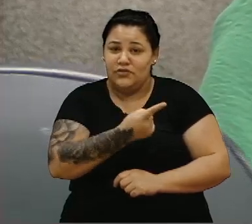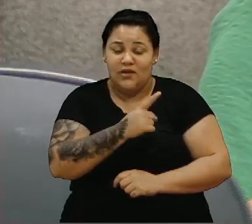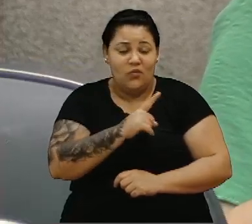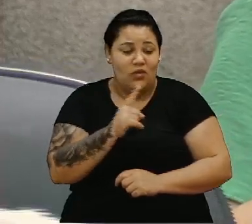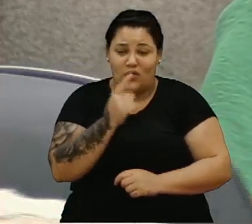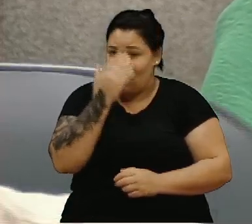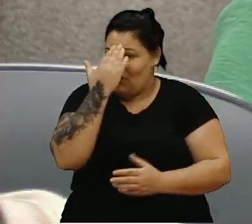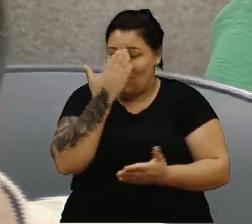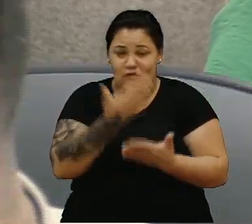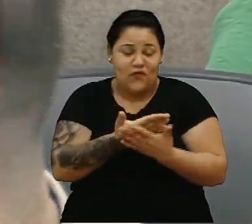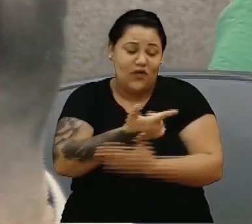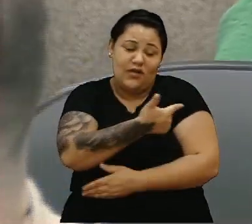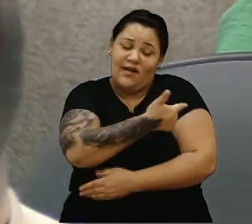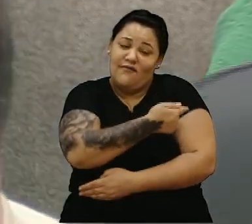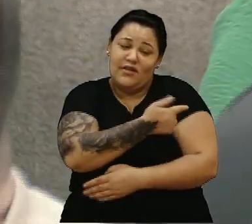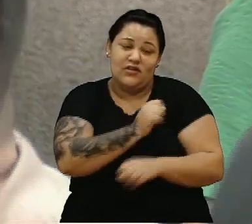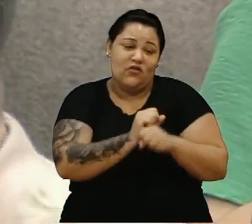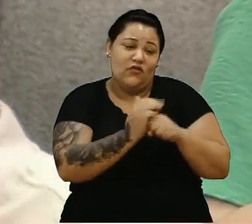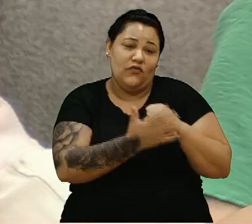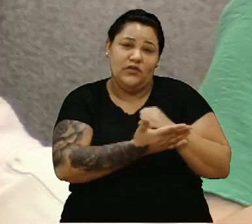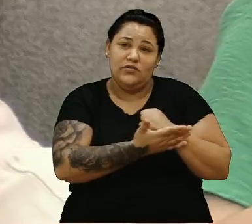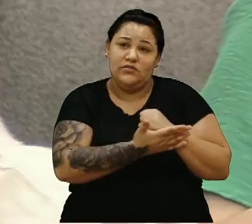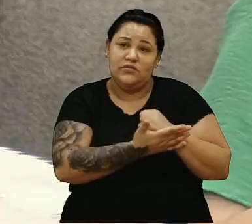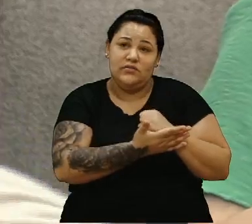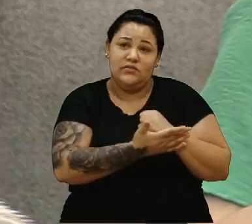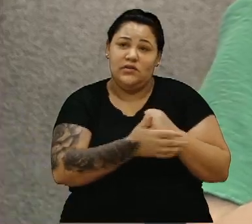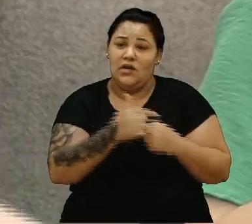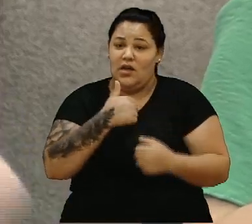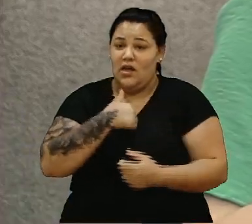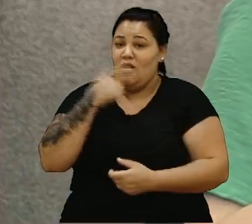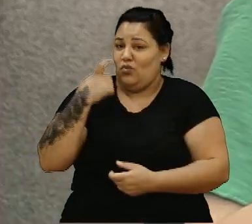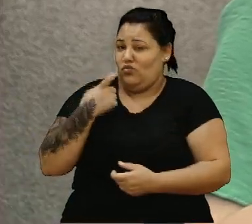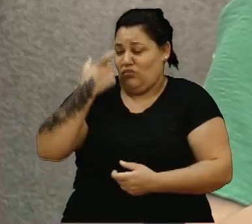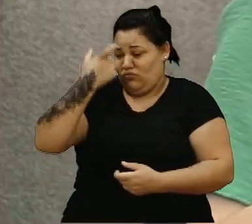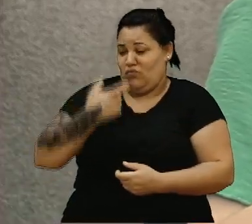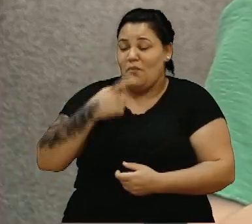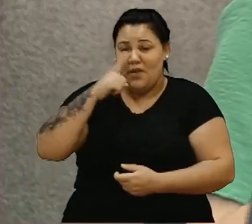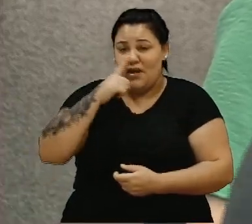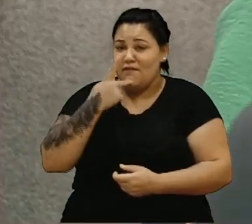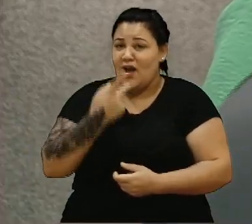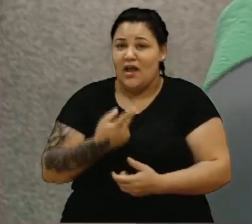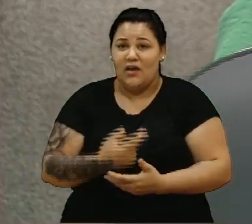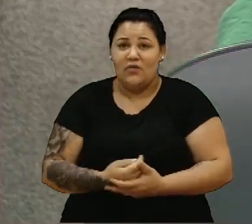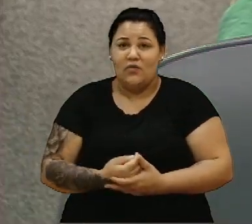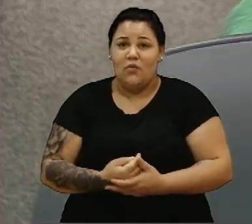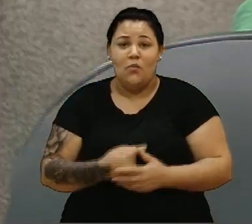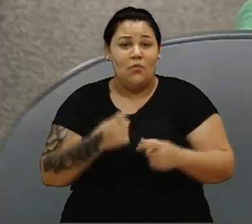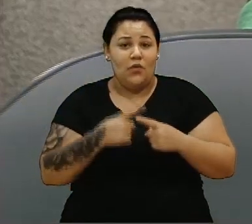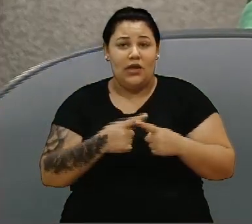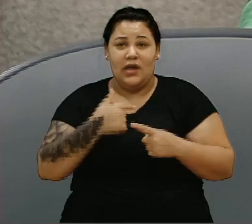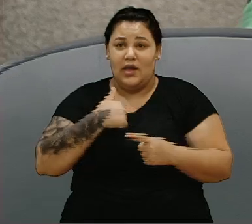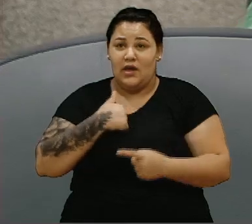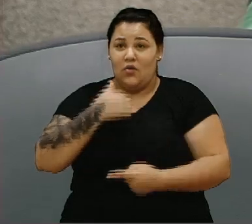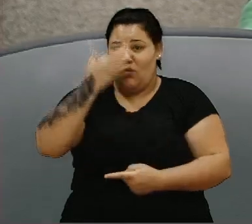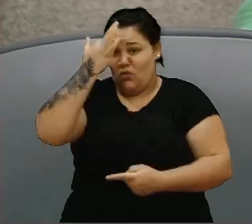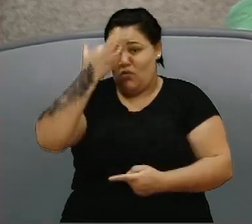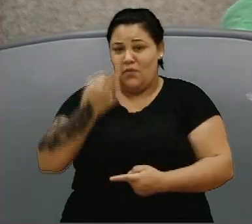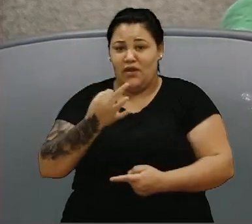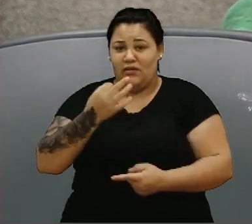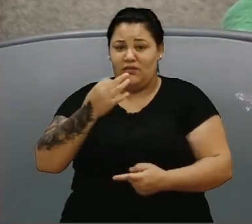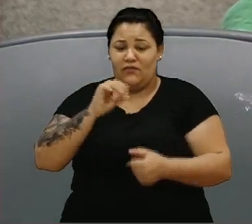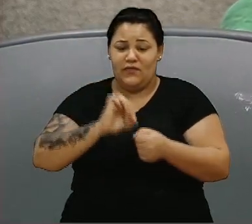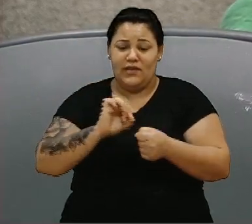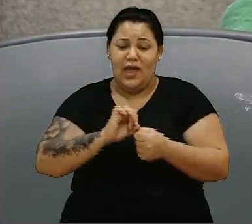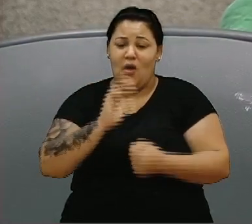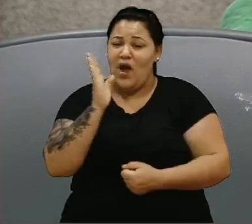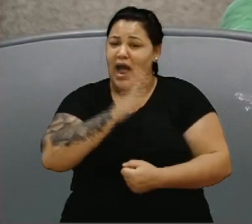confio na vacina do Covid. Eu sou mãe e falo, porque eu entendo que feita da noite para o dia,